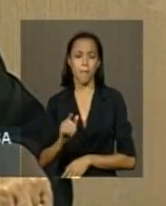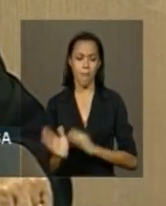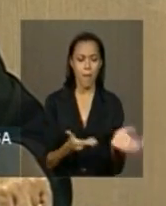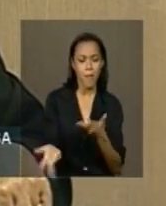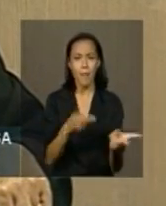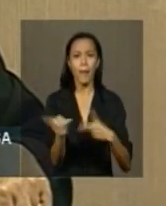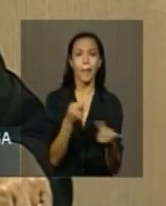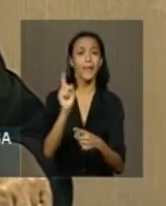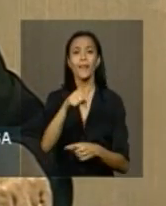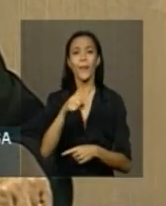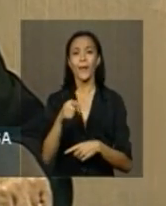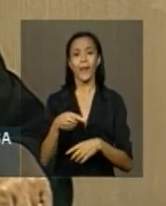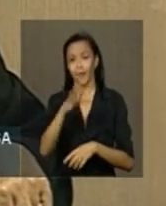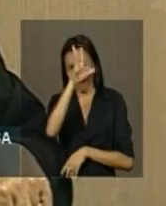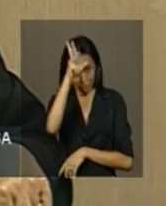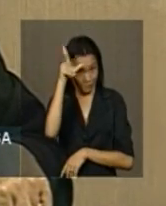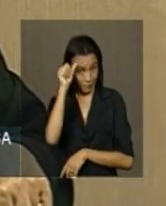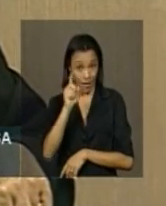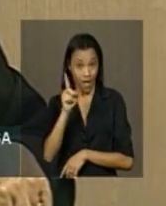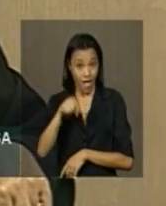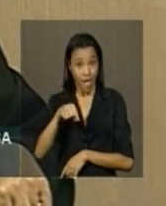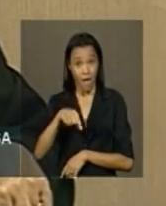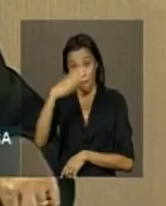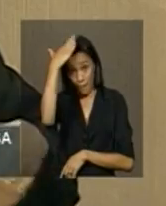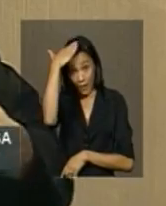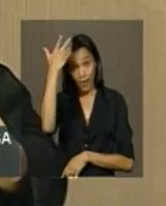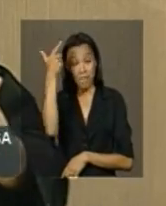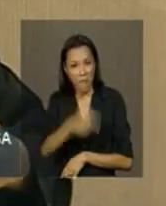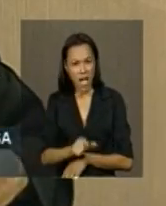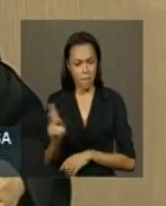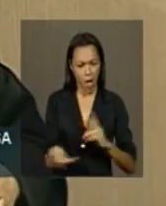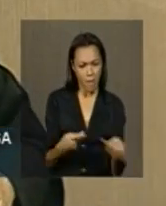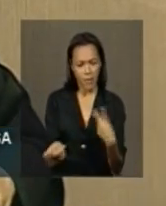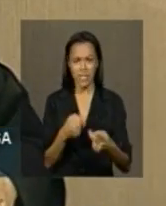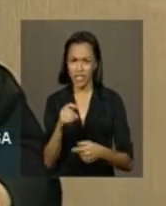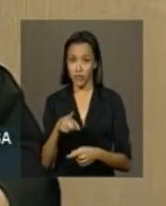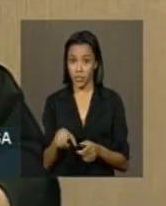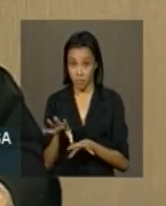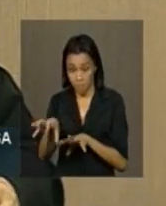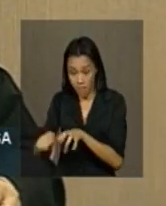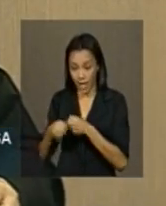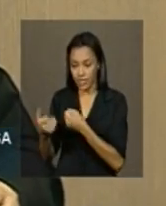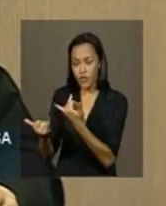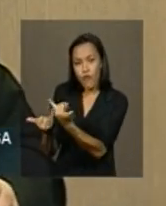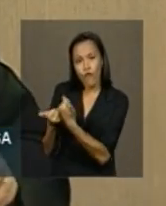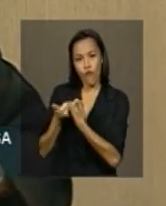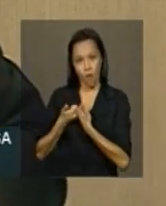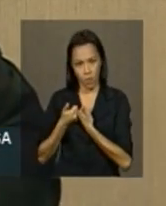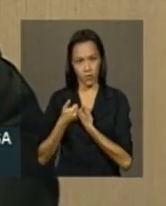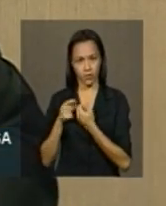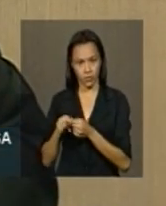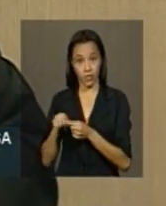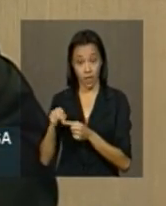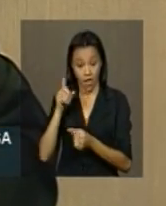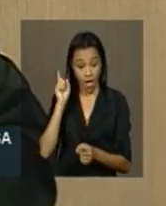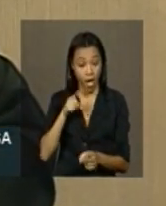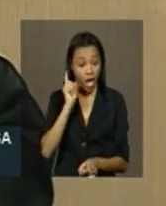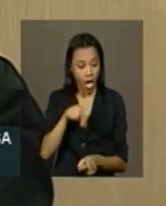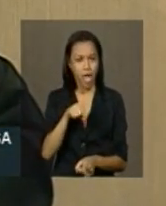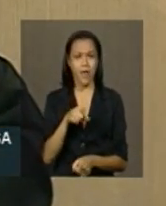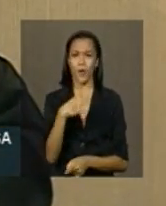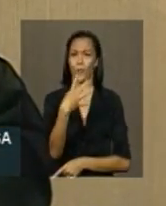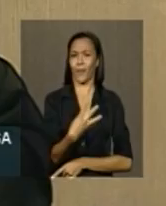o Pará tá bem ok Se você pegar os dados do prodes do ano passado você vai ver que o Pará foi responsável